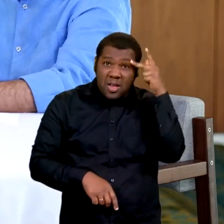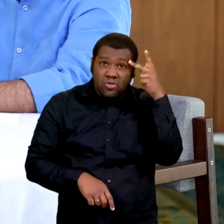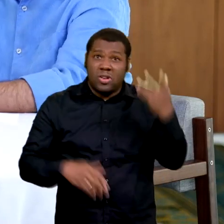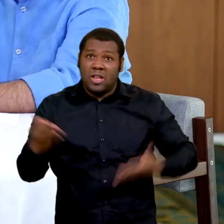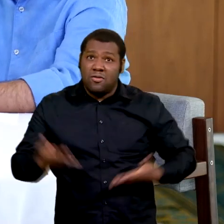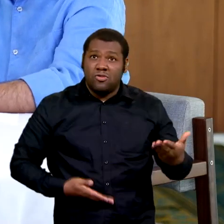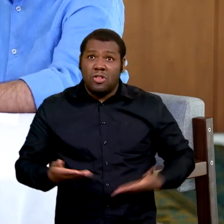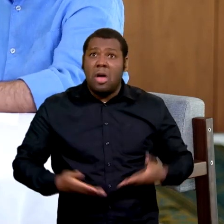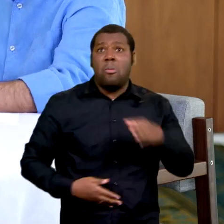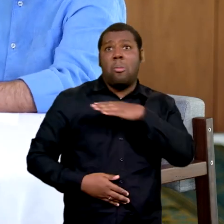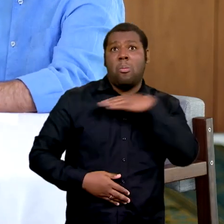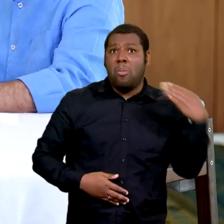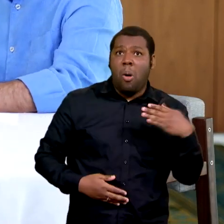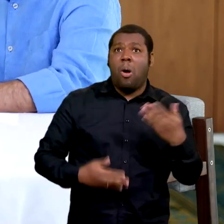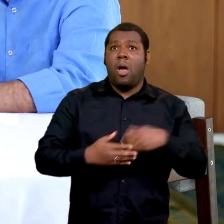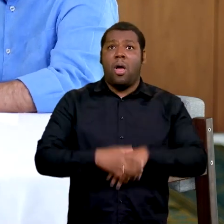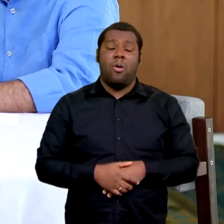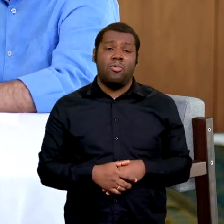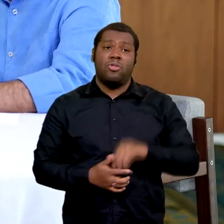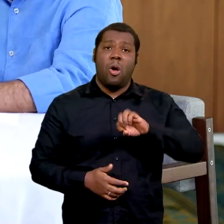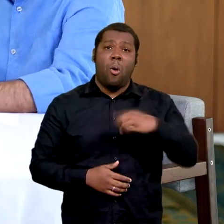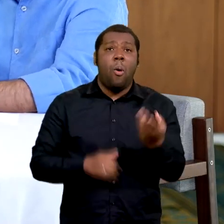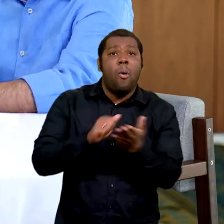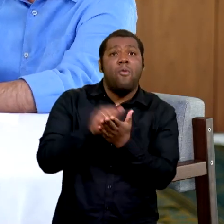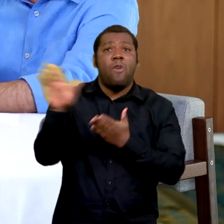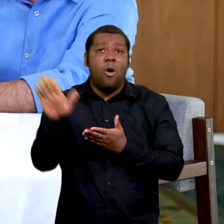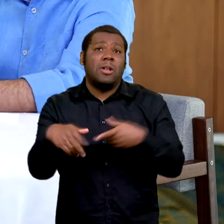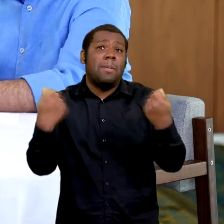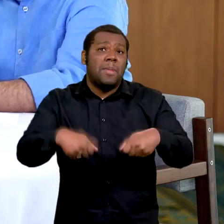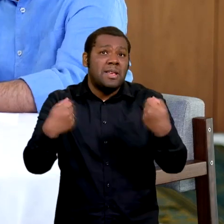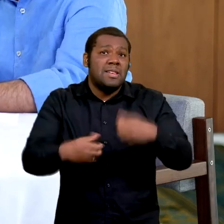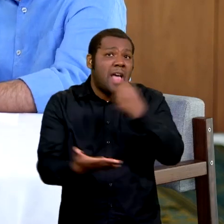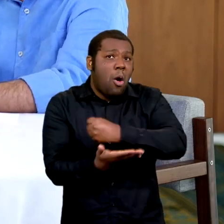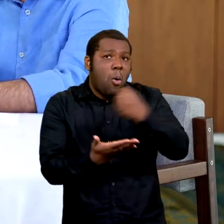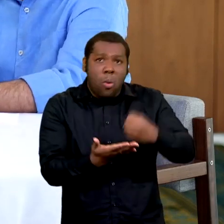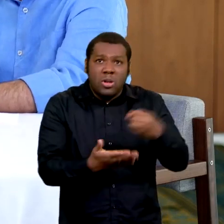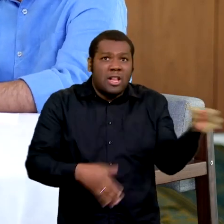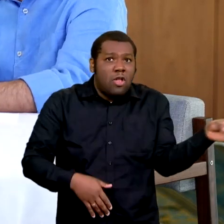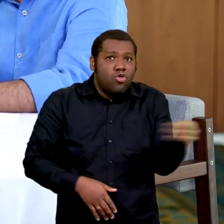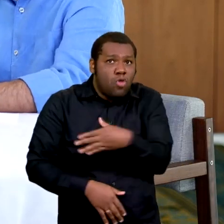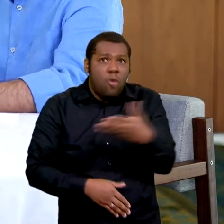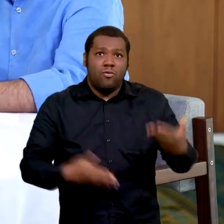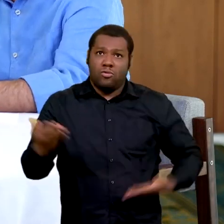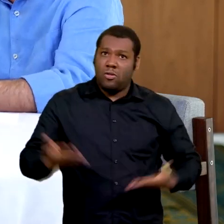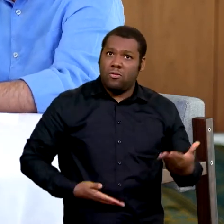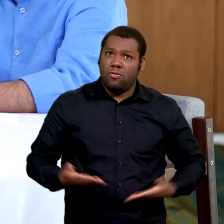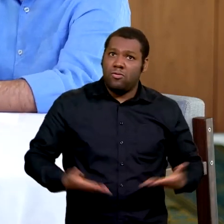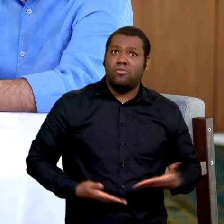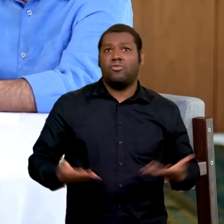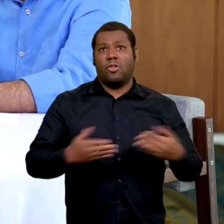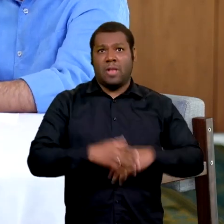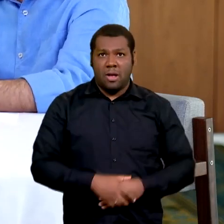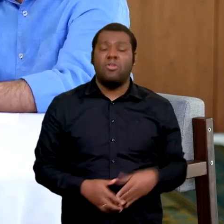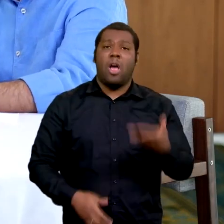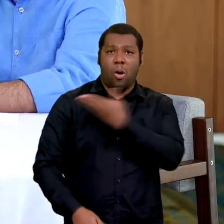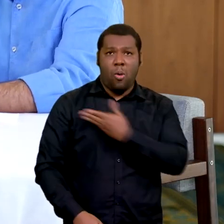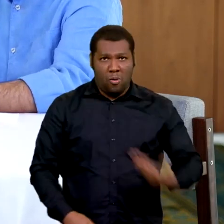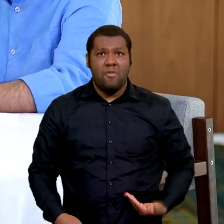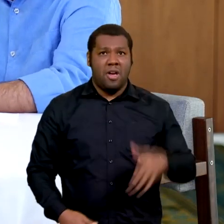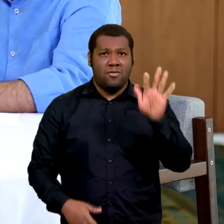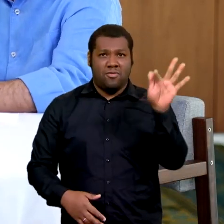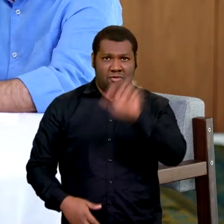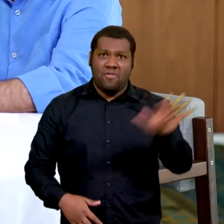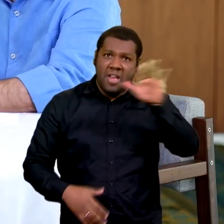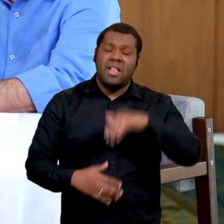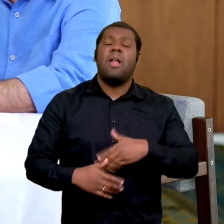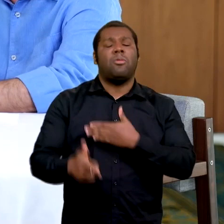para trabalhar que a gente para resolver isso não é rápido né a contratação para o governo federal é que é enfim é tudo uma um